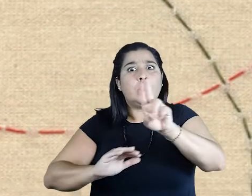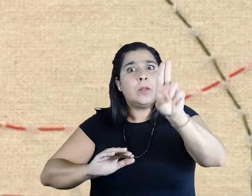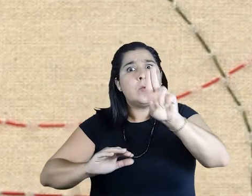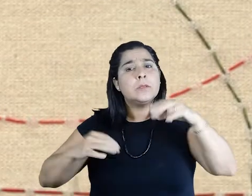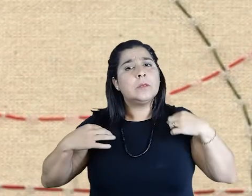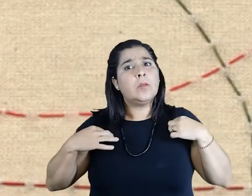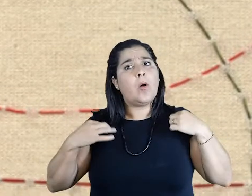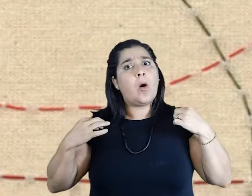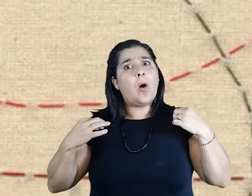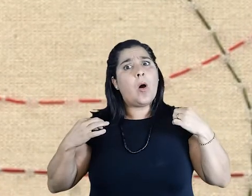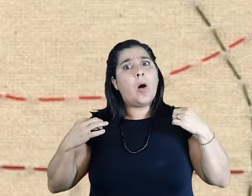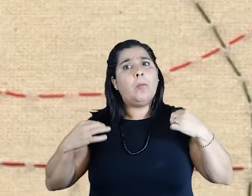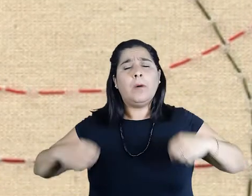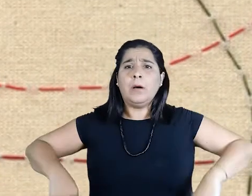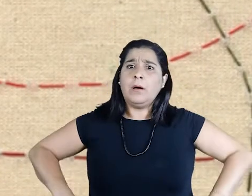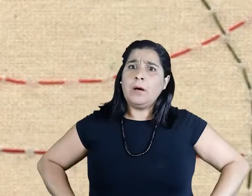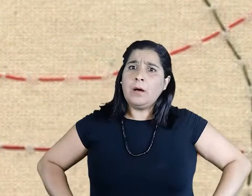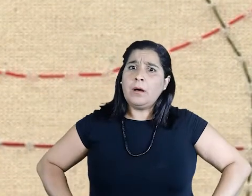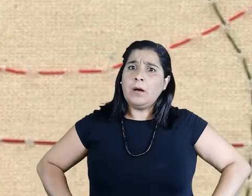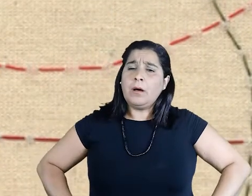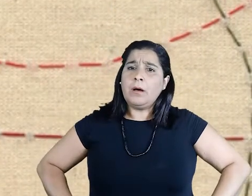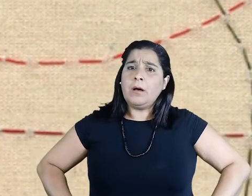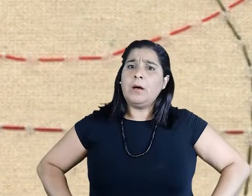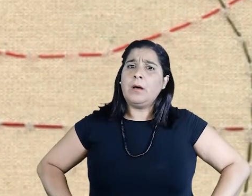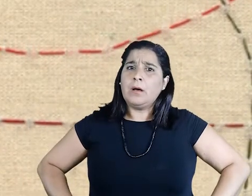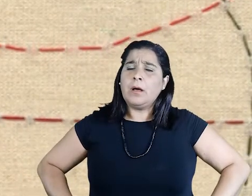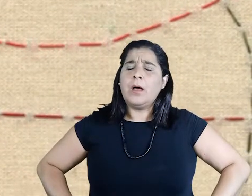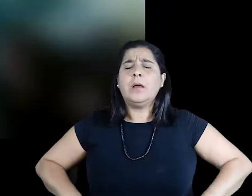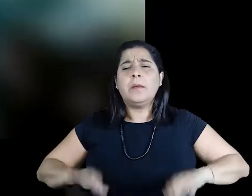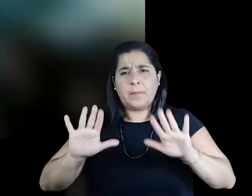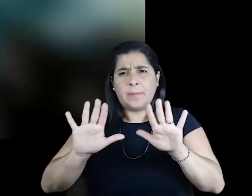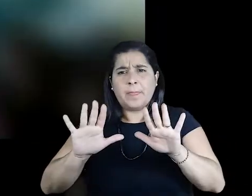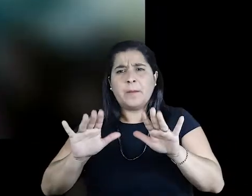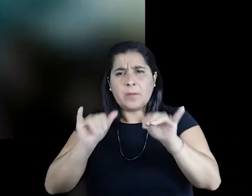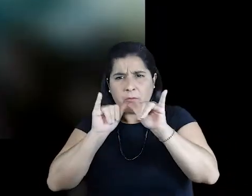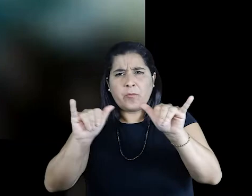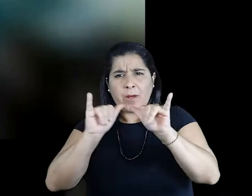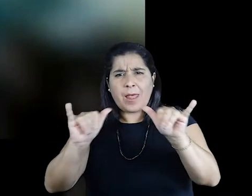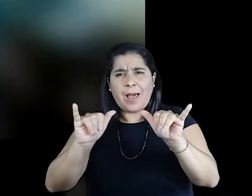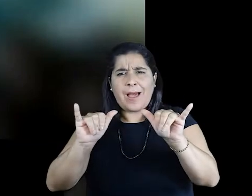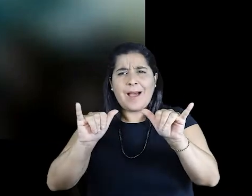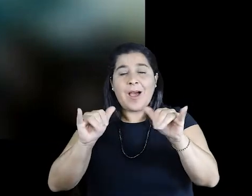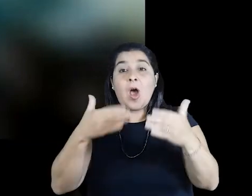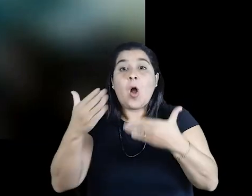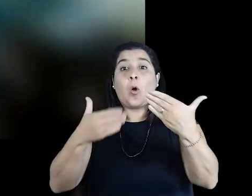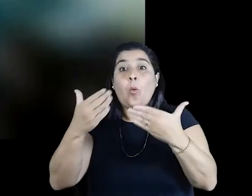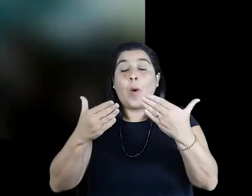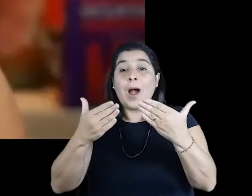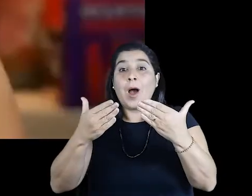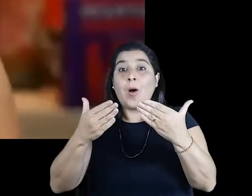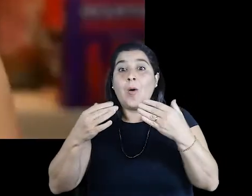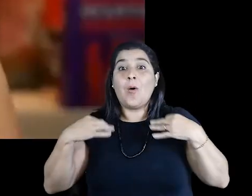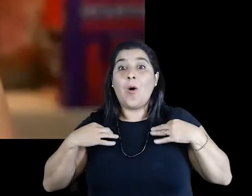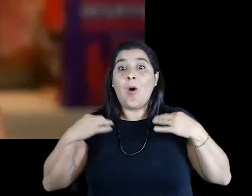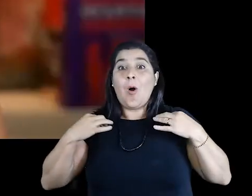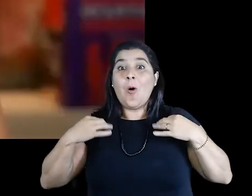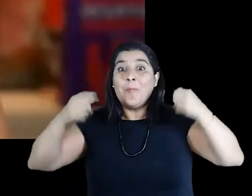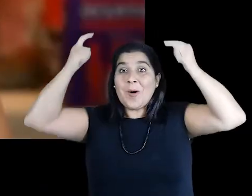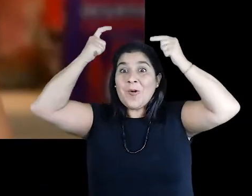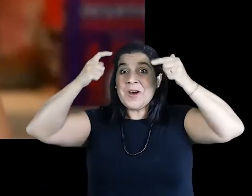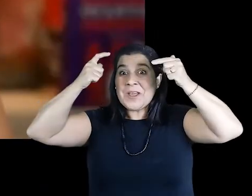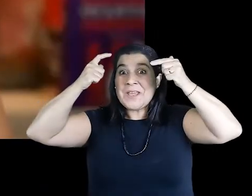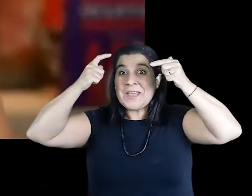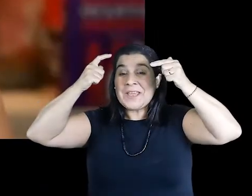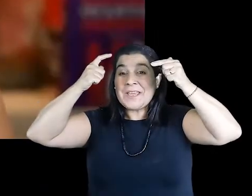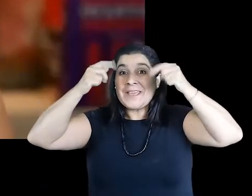vestiu. Não se vestiu nada. Eu posso falar qual roupa o rei foi? Ah, não fala ainda. Eu quero ver se o